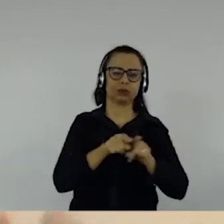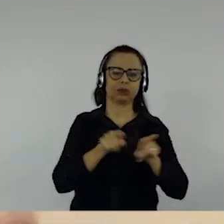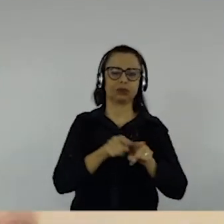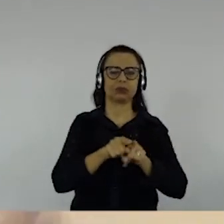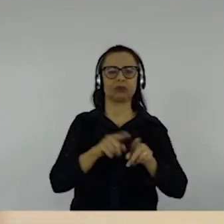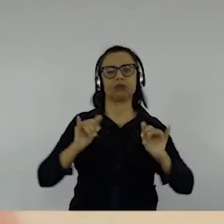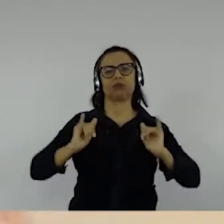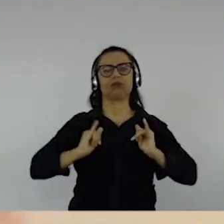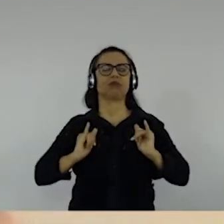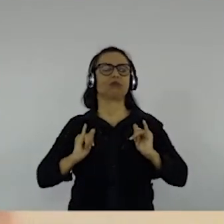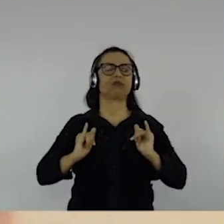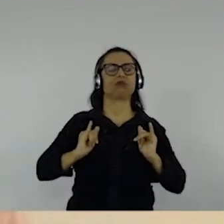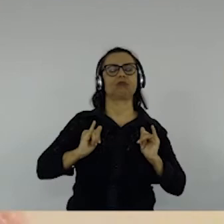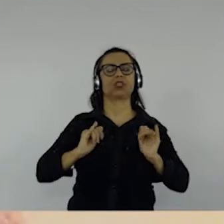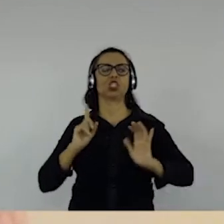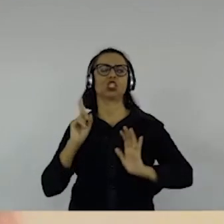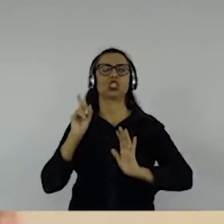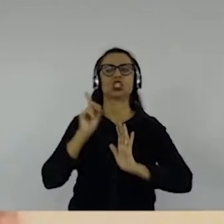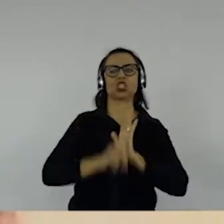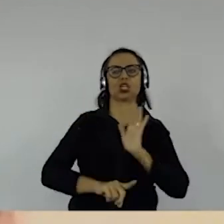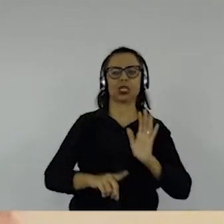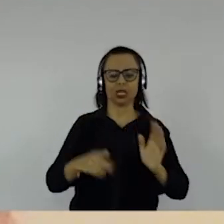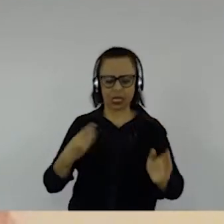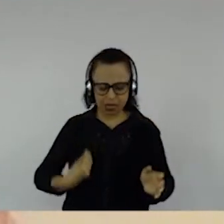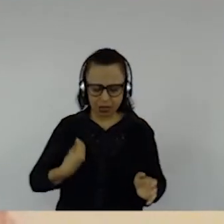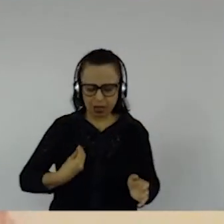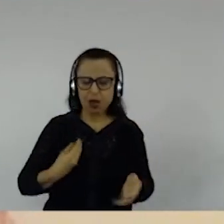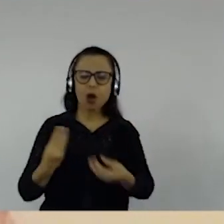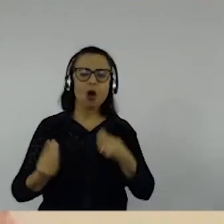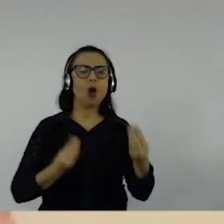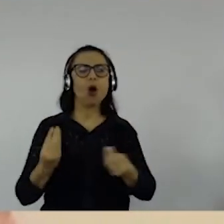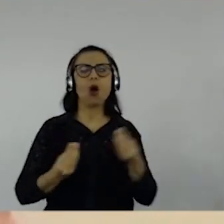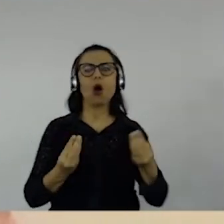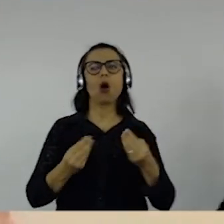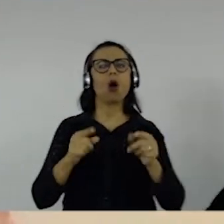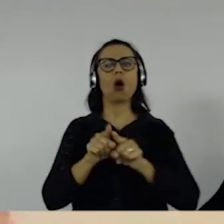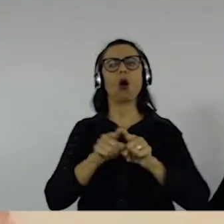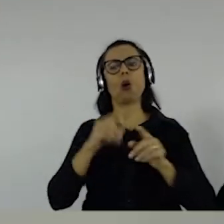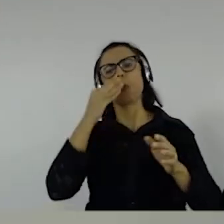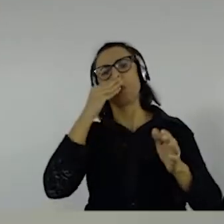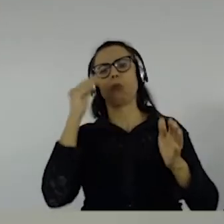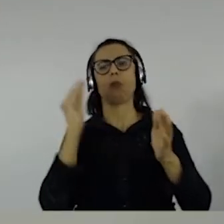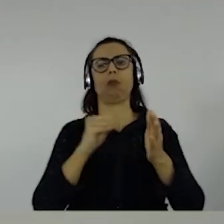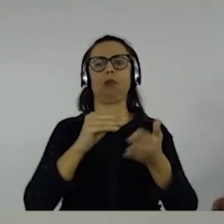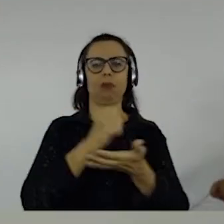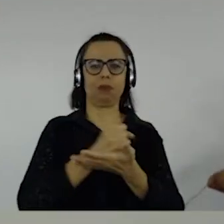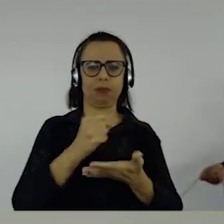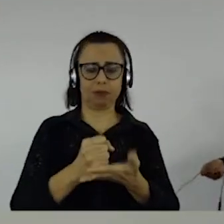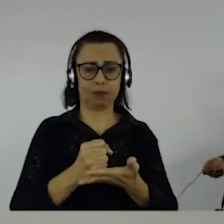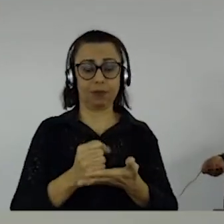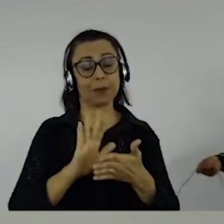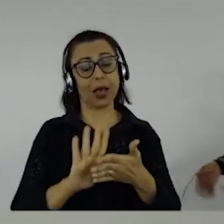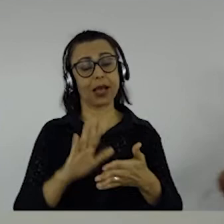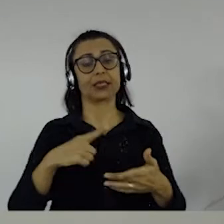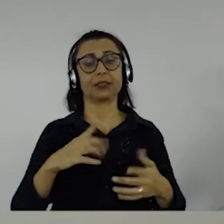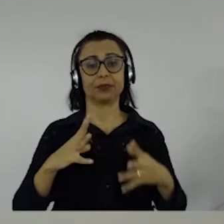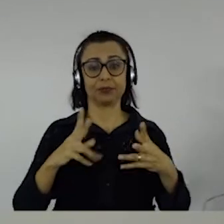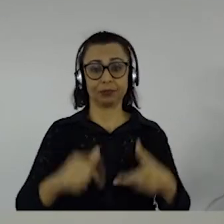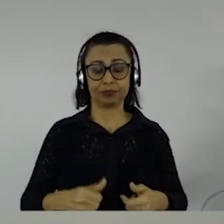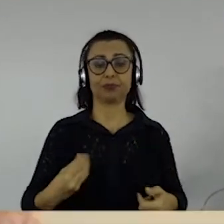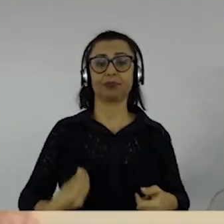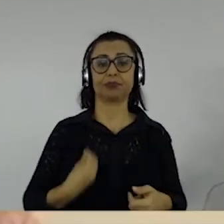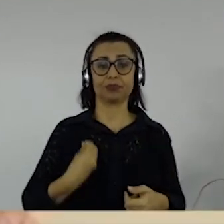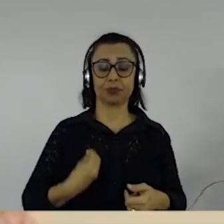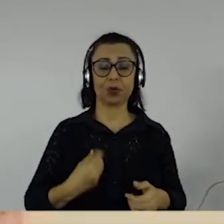sinta também no direito de simplesmente passar a descumprir o contrato. De toda sorte, esses